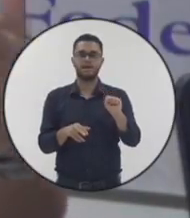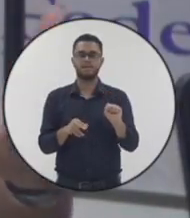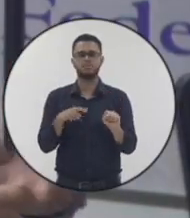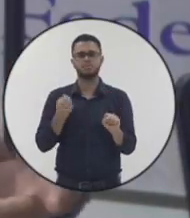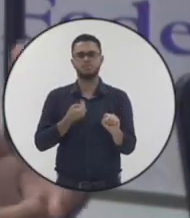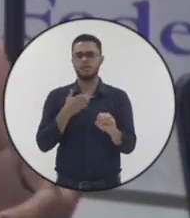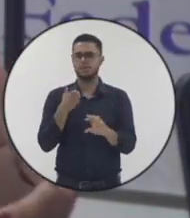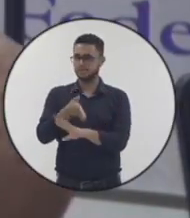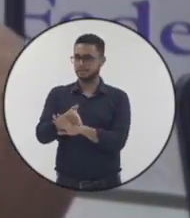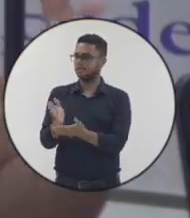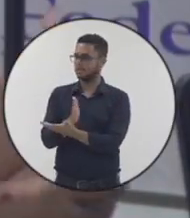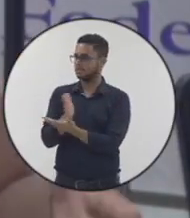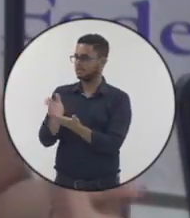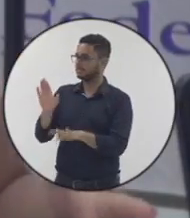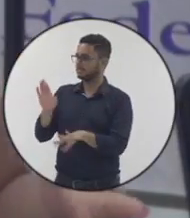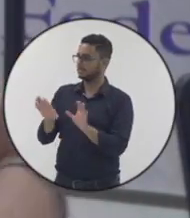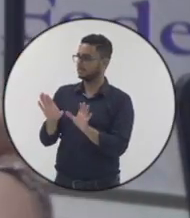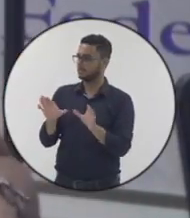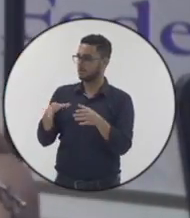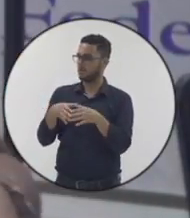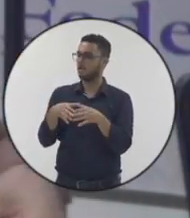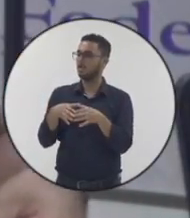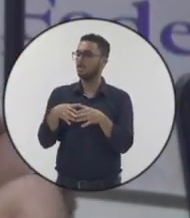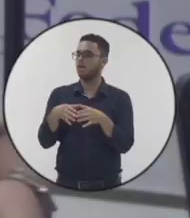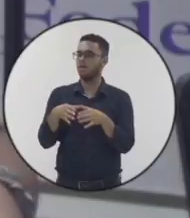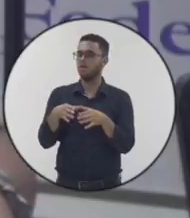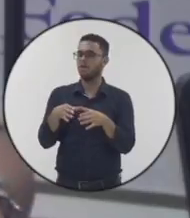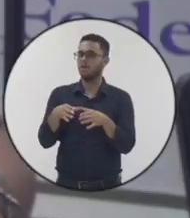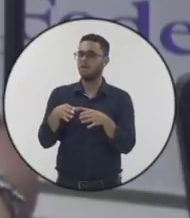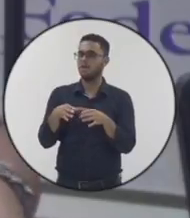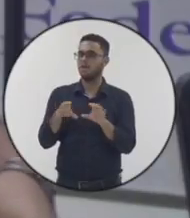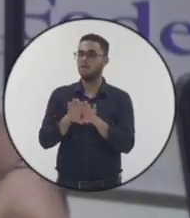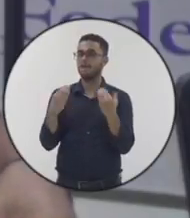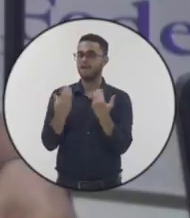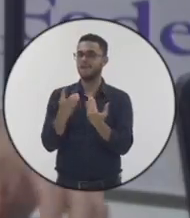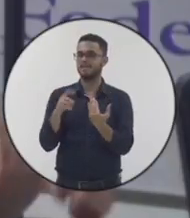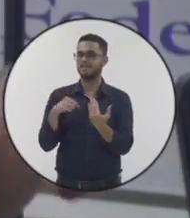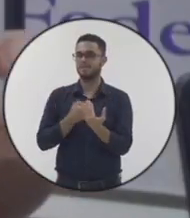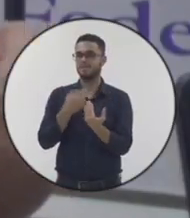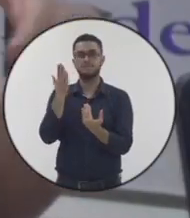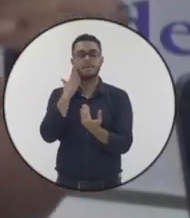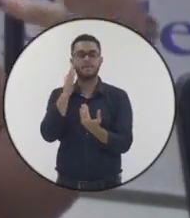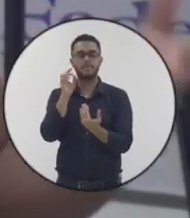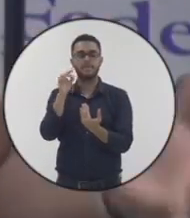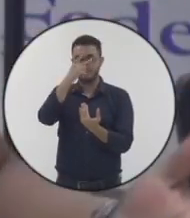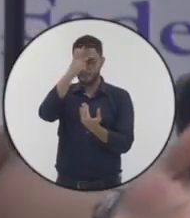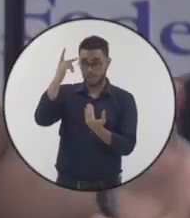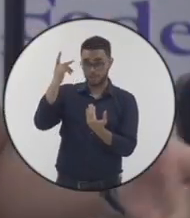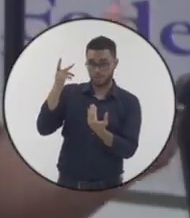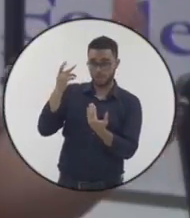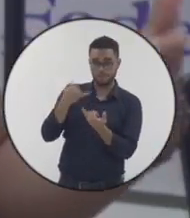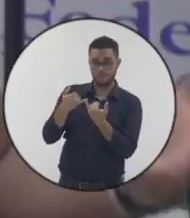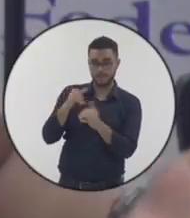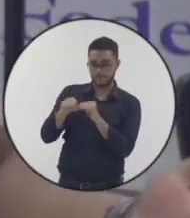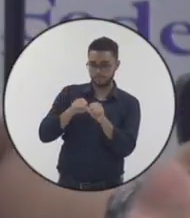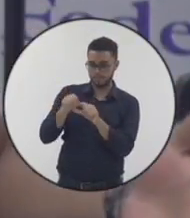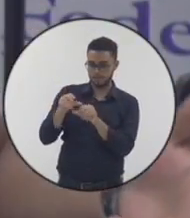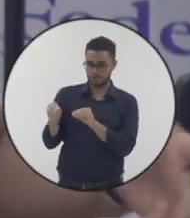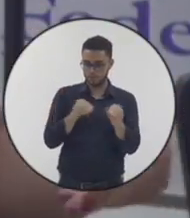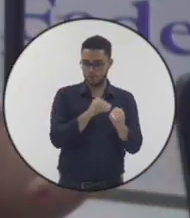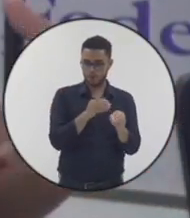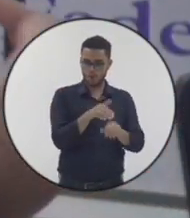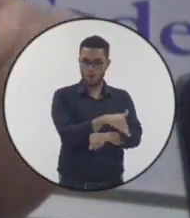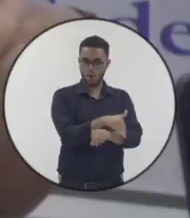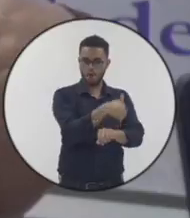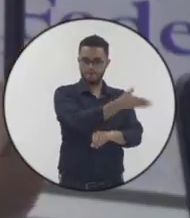exemplo, que eu tenho certeza que Fernanda já deve ter participado de muitos, a gente ainda escuta que a gente está querendo guetalizar determinadas pautas,